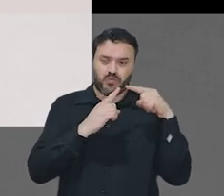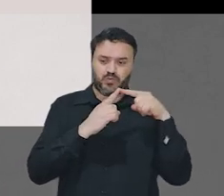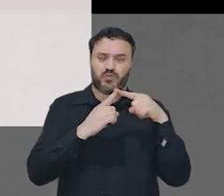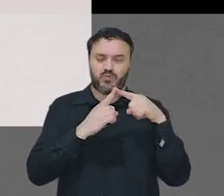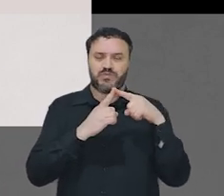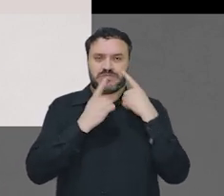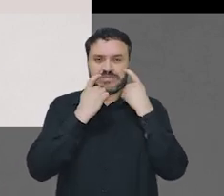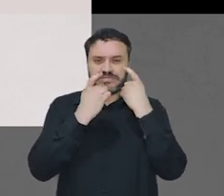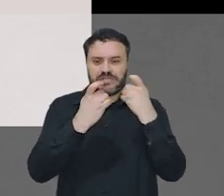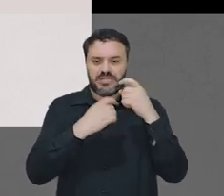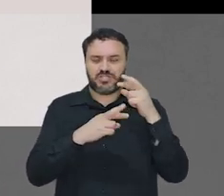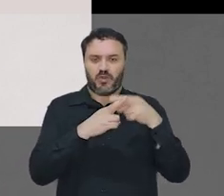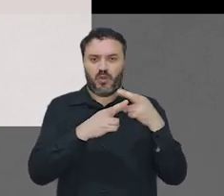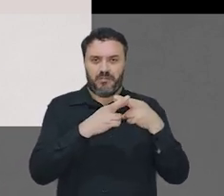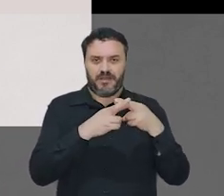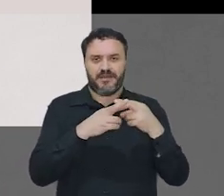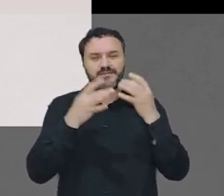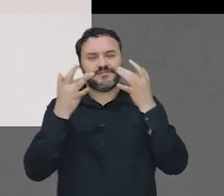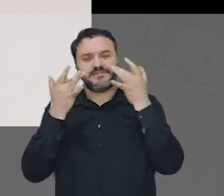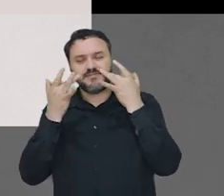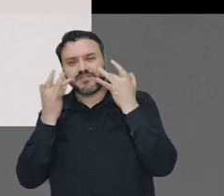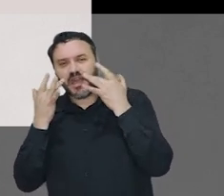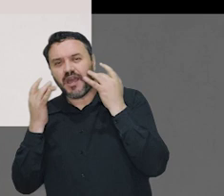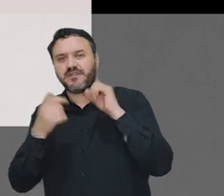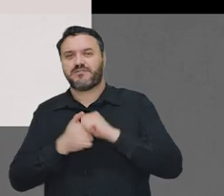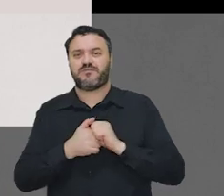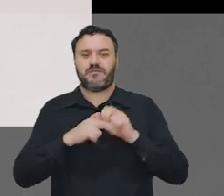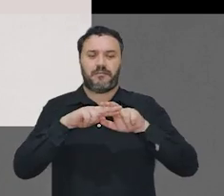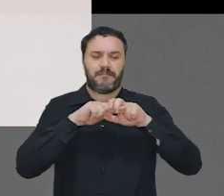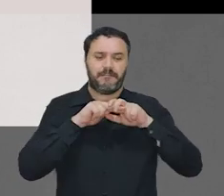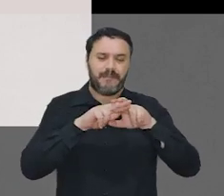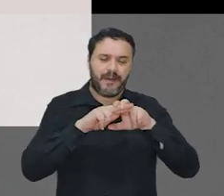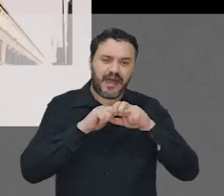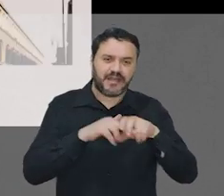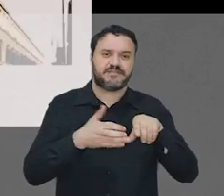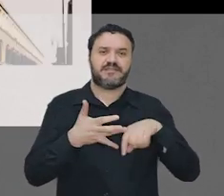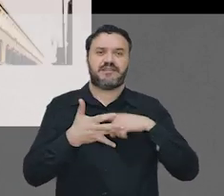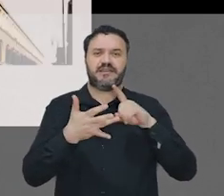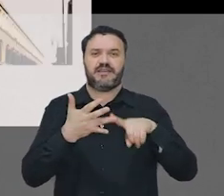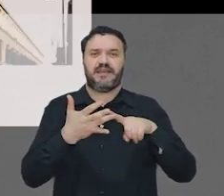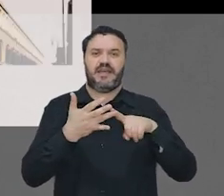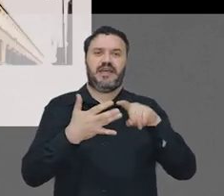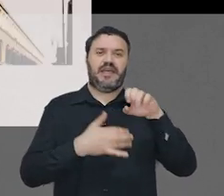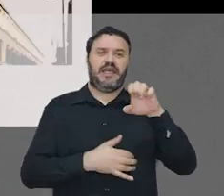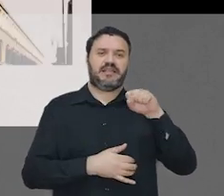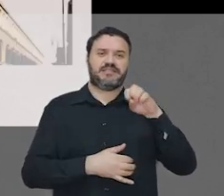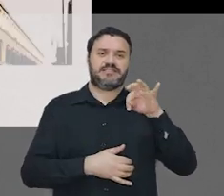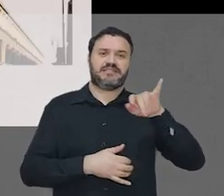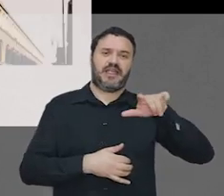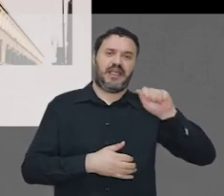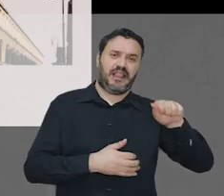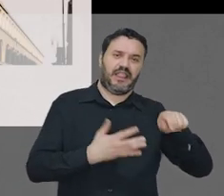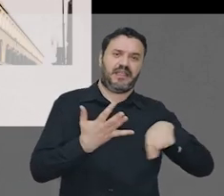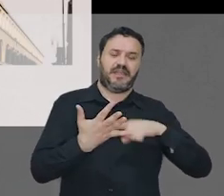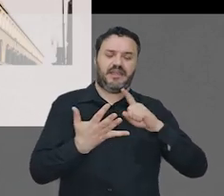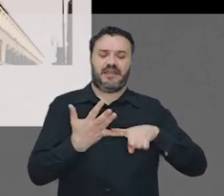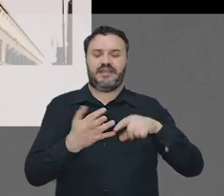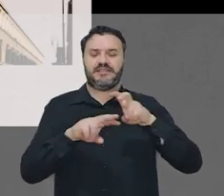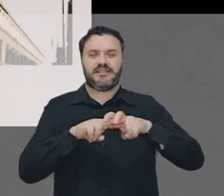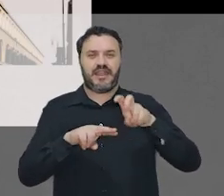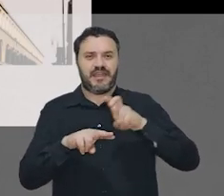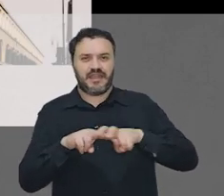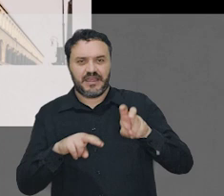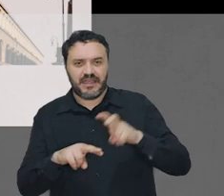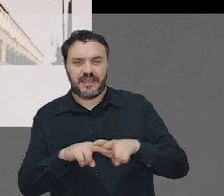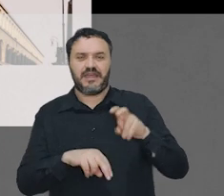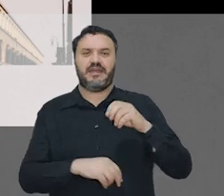a Praça Santa Maria sobre Minerva, a Stella de Axum, a Estação Termini, o bairro